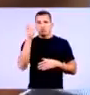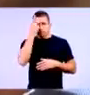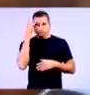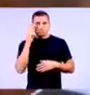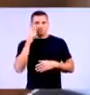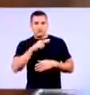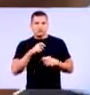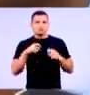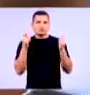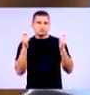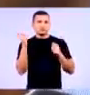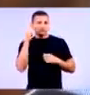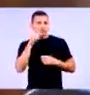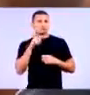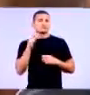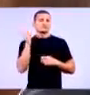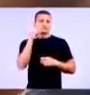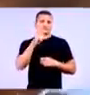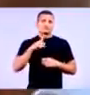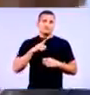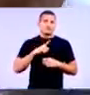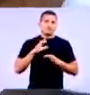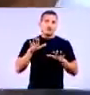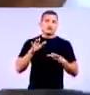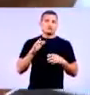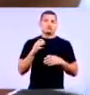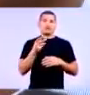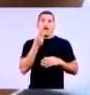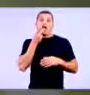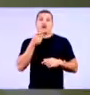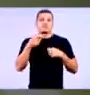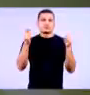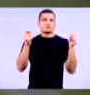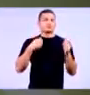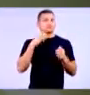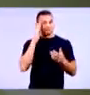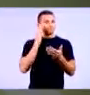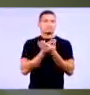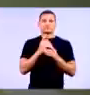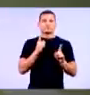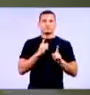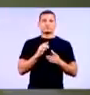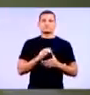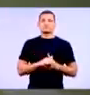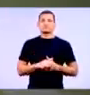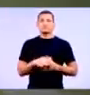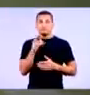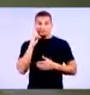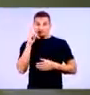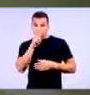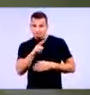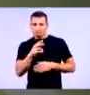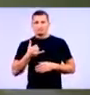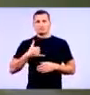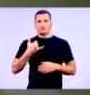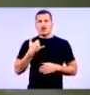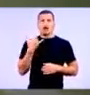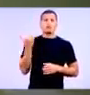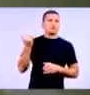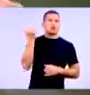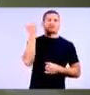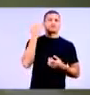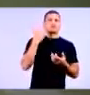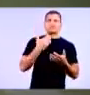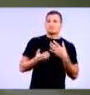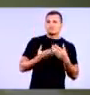com dificuldade. Dificuldade existe, mas dizer que é impossível eu não acredito. Como você acompanhou, não importa a idade, profissão e